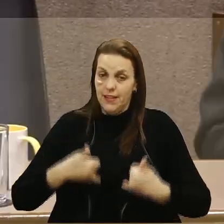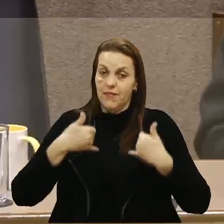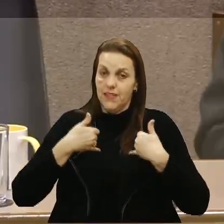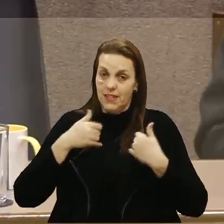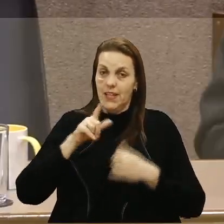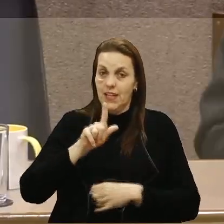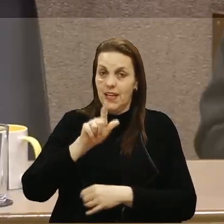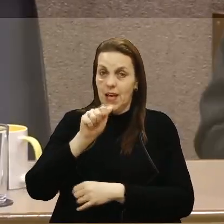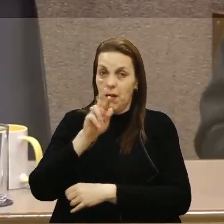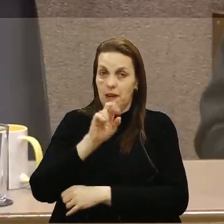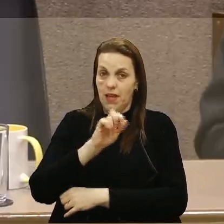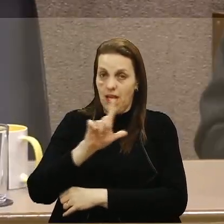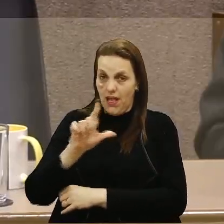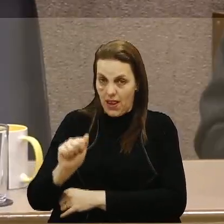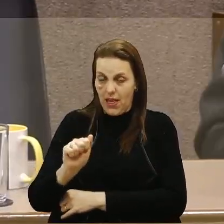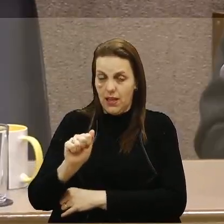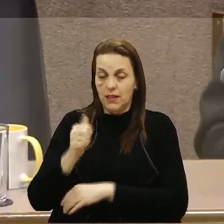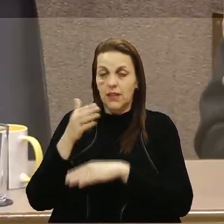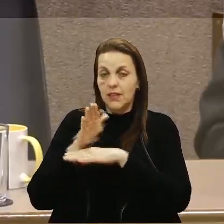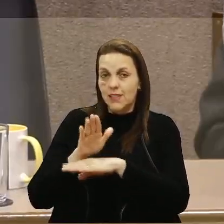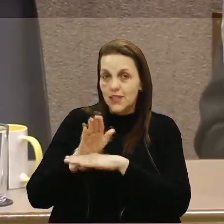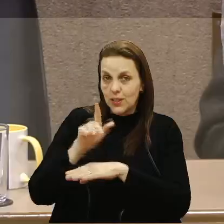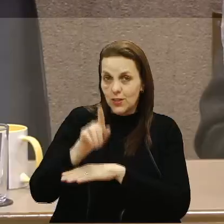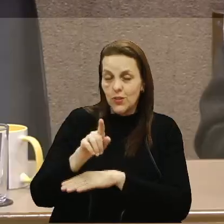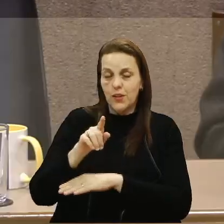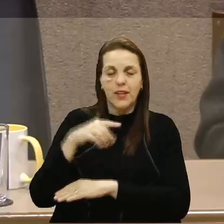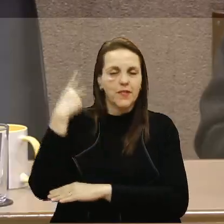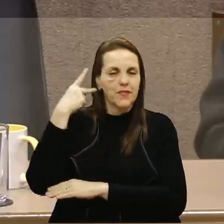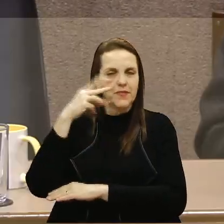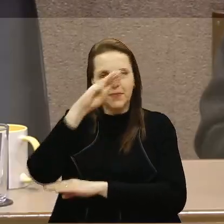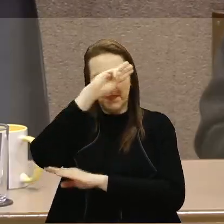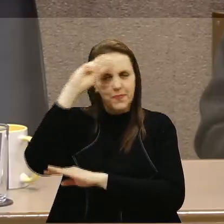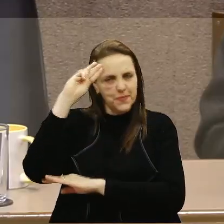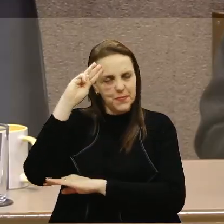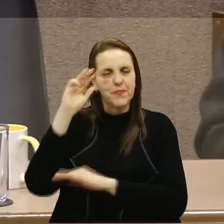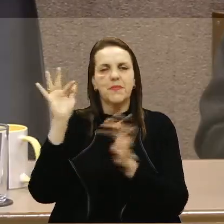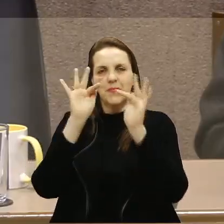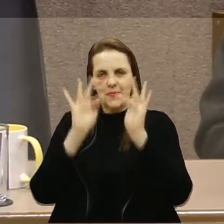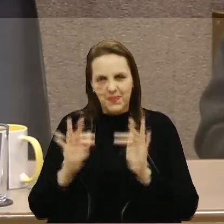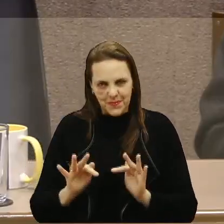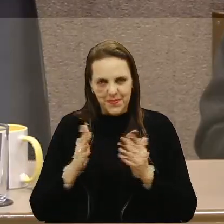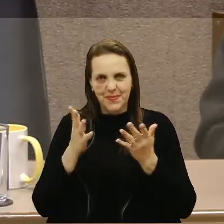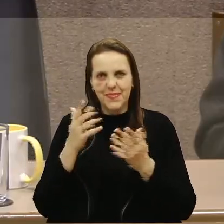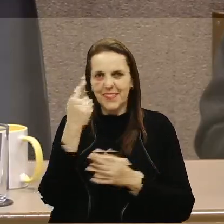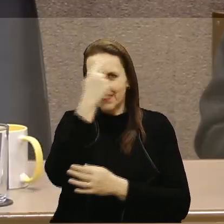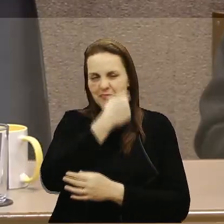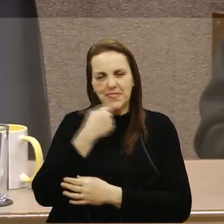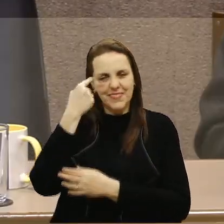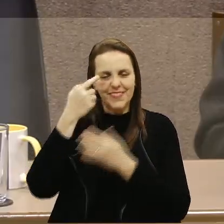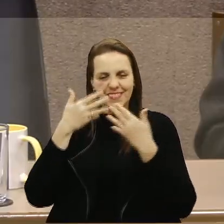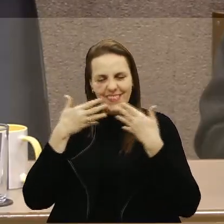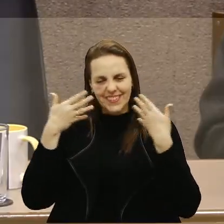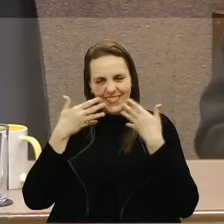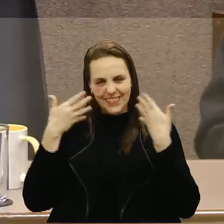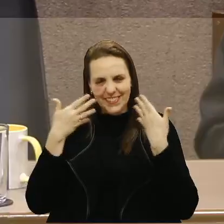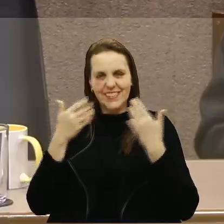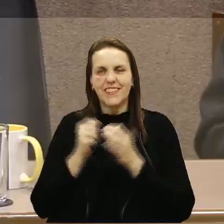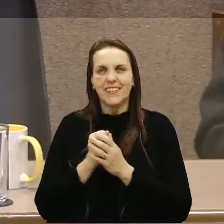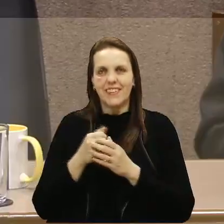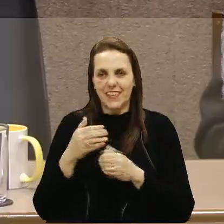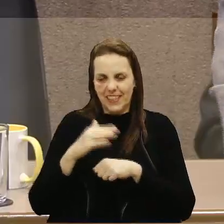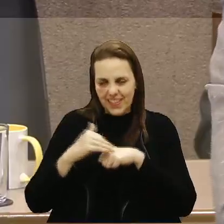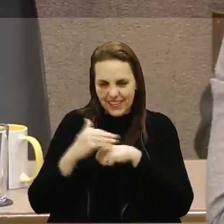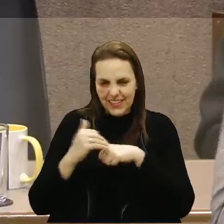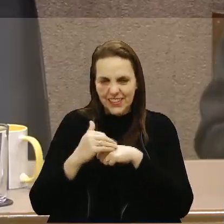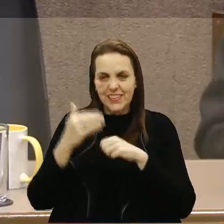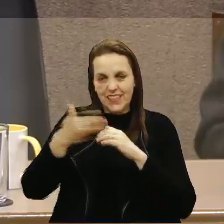Araldi, assessora do vereador Juliano Valim, né? Então, felicidades, Gabriela, um rosto bonito, uma pessoa simpática e querida aqui dentro dessa